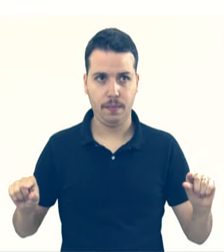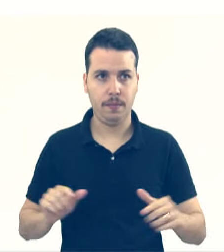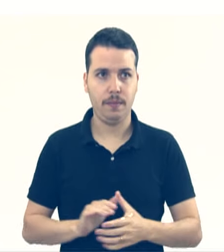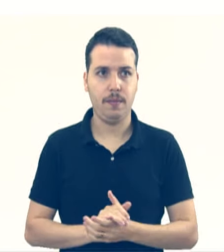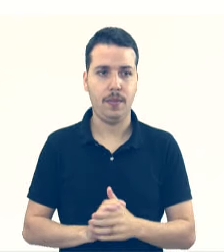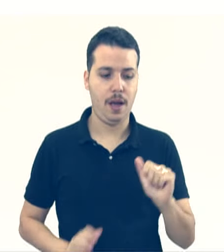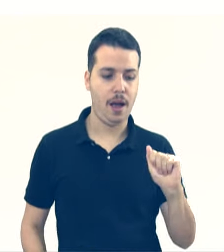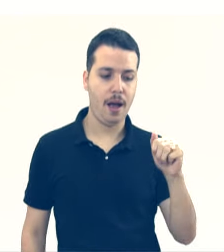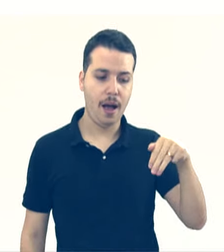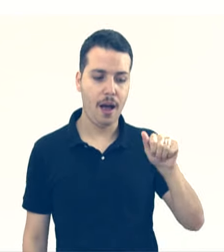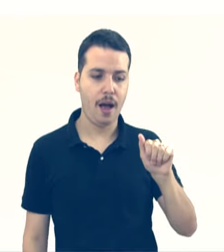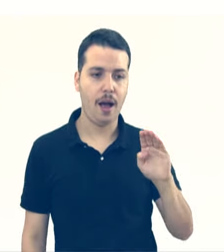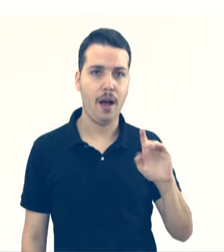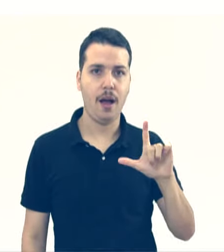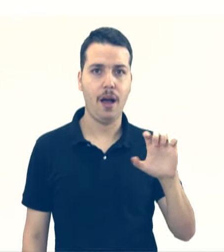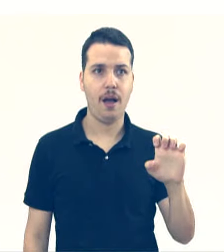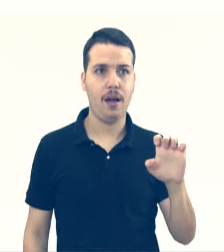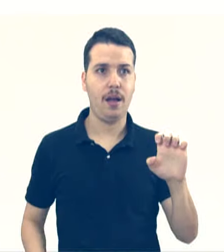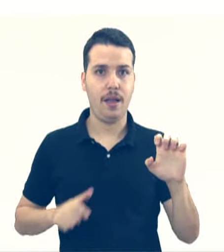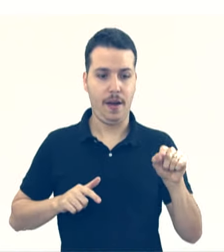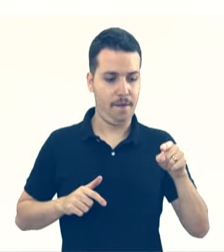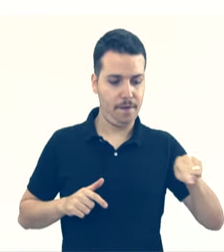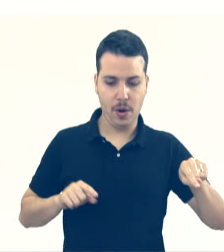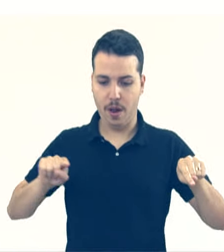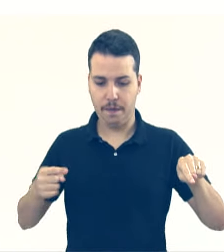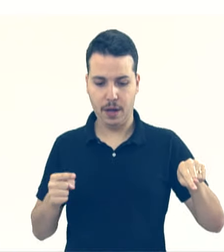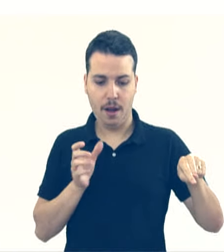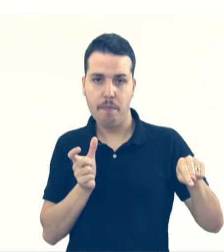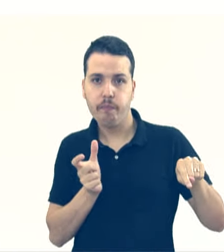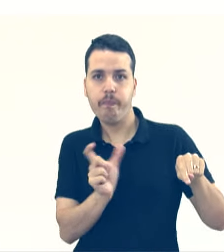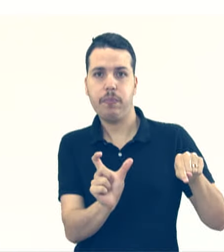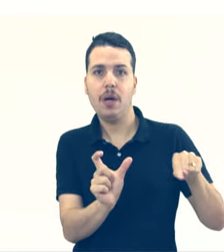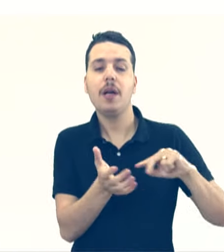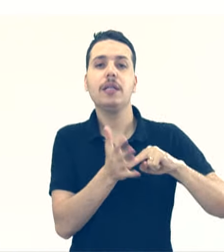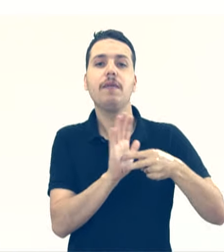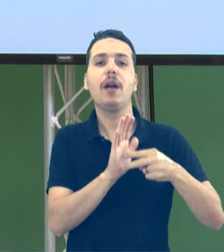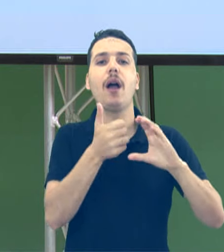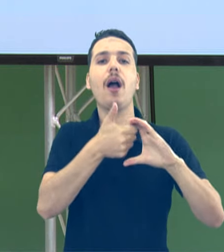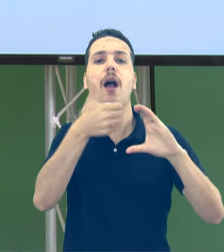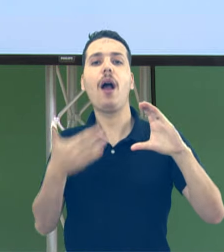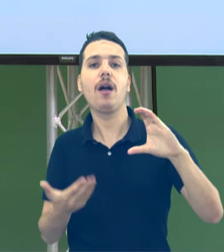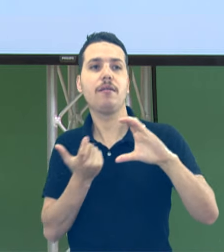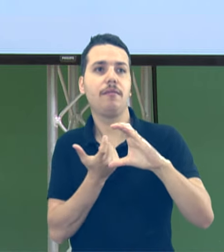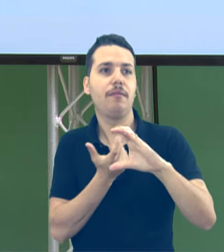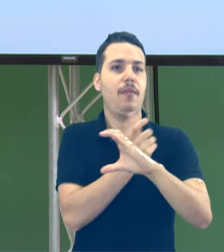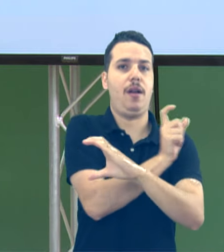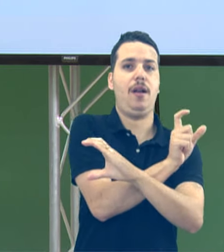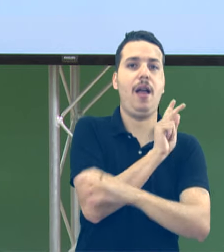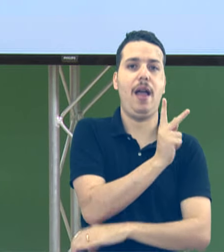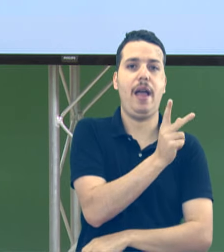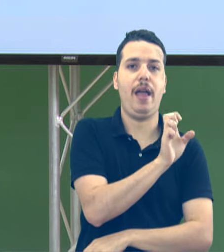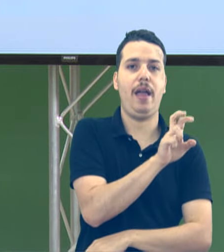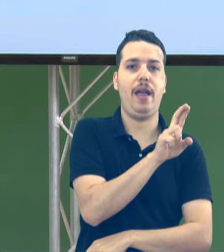amable. Então, ela está entre vírgulas para fazer uma característica, atribuir aqui uma característica da irmã.